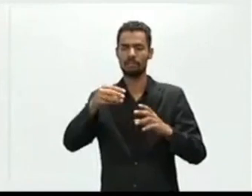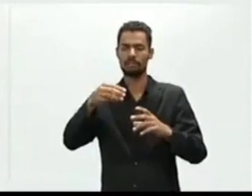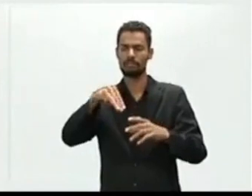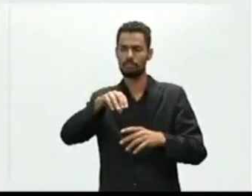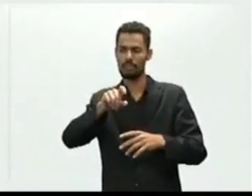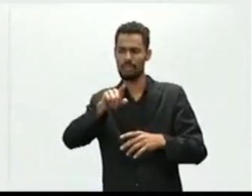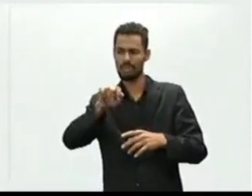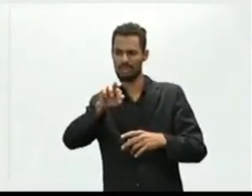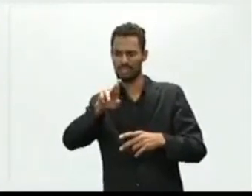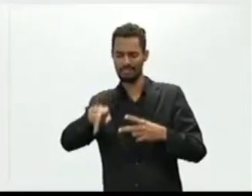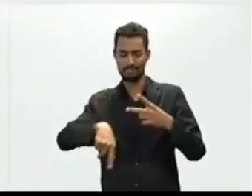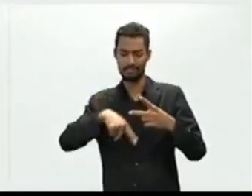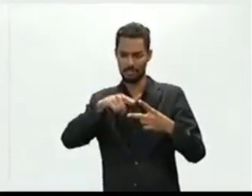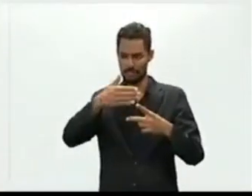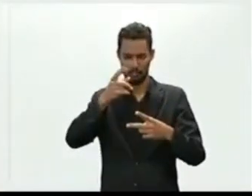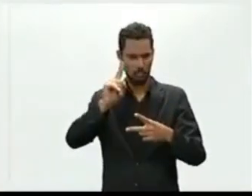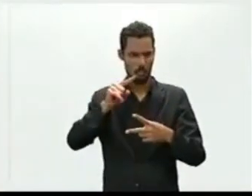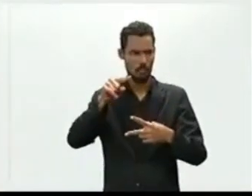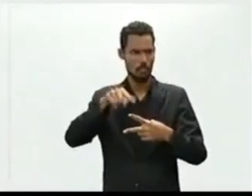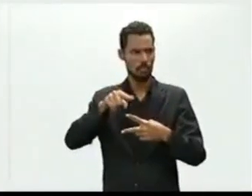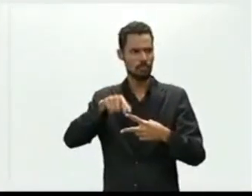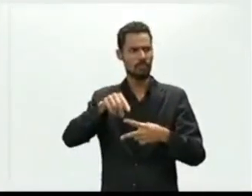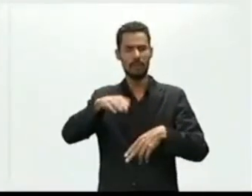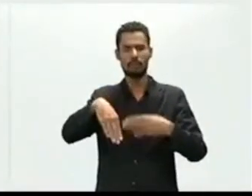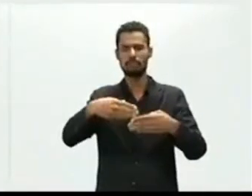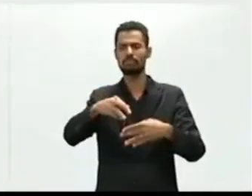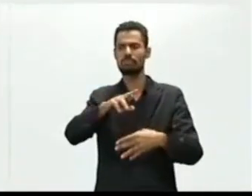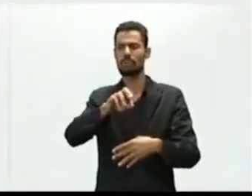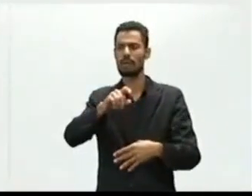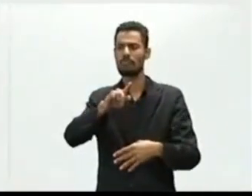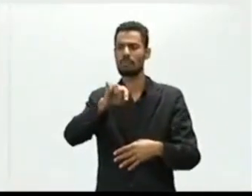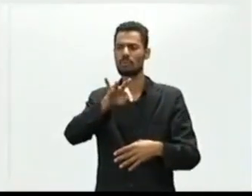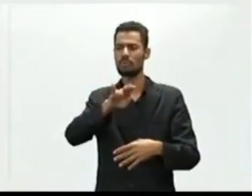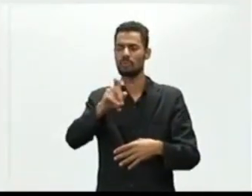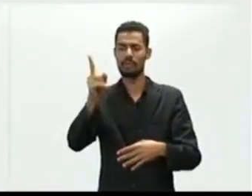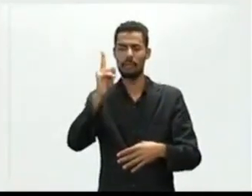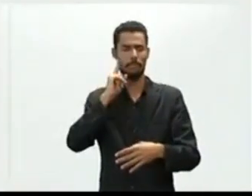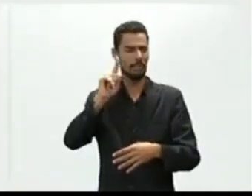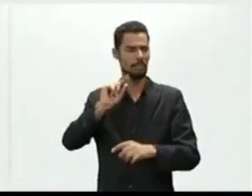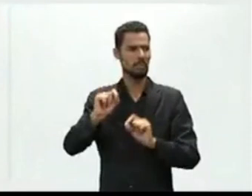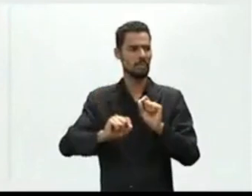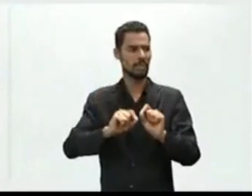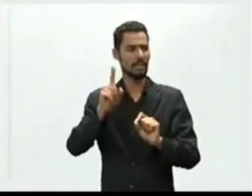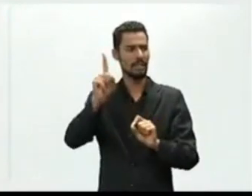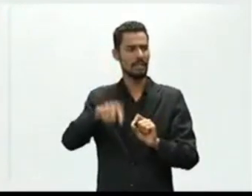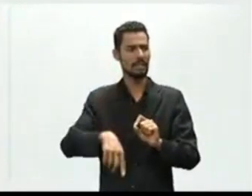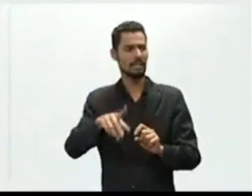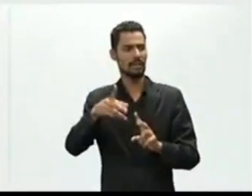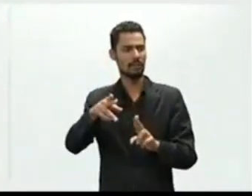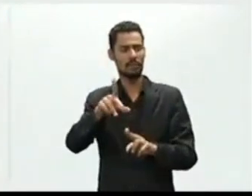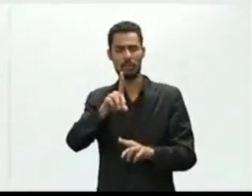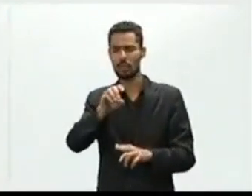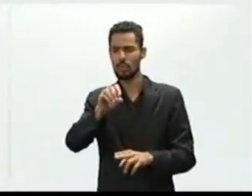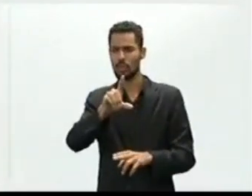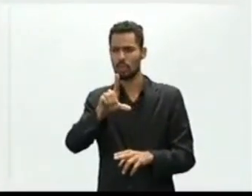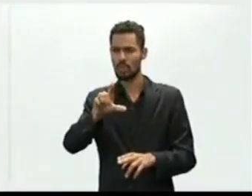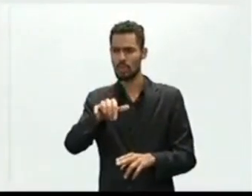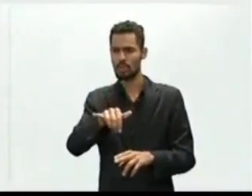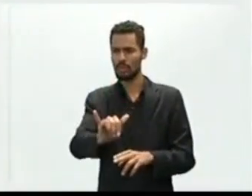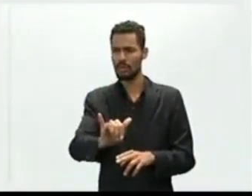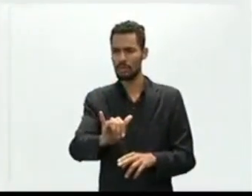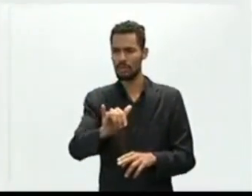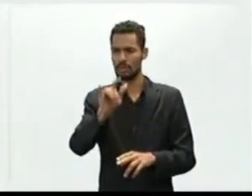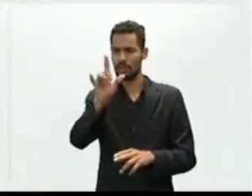gente não esquecer, vamos dar uma olhada. A reprodutiva é como a clonagem da ovelha Dolly, tá? É